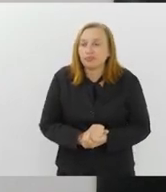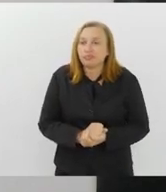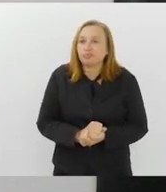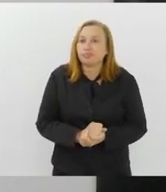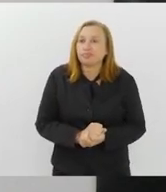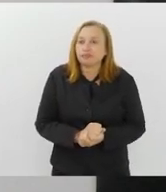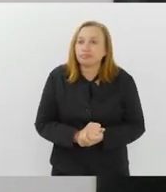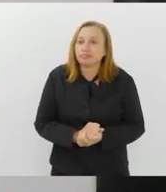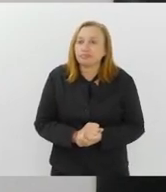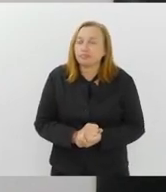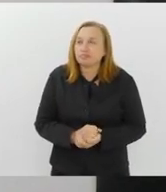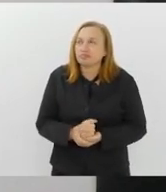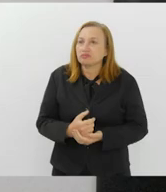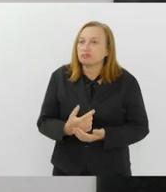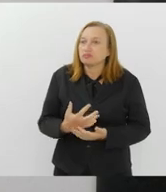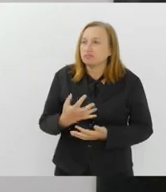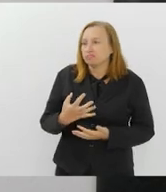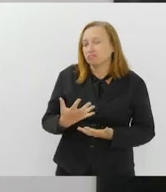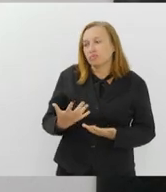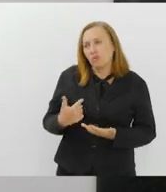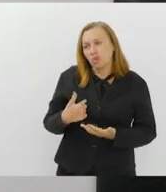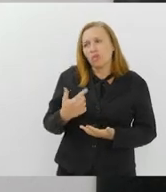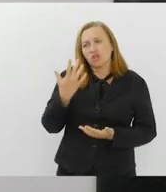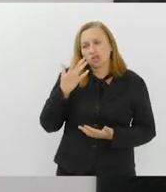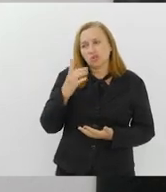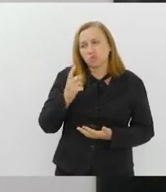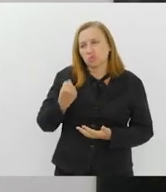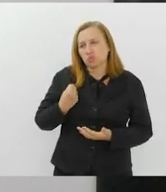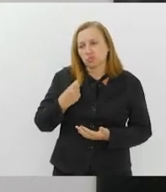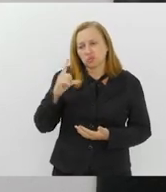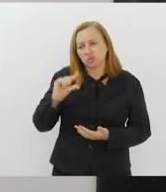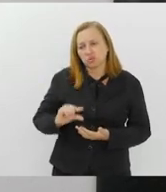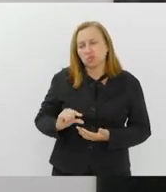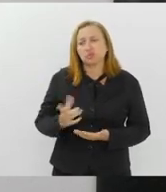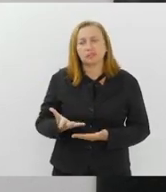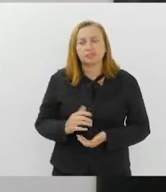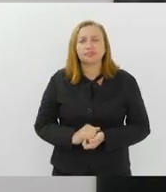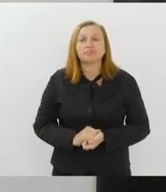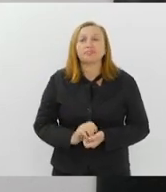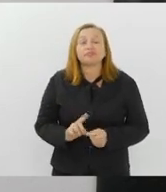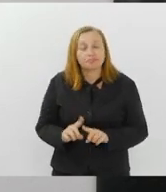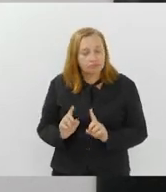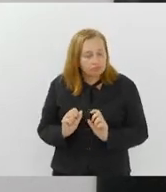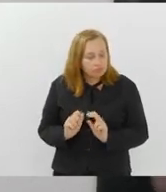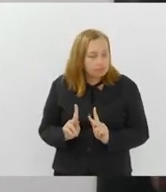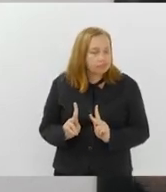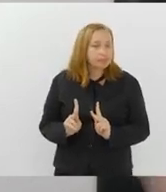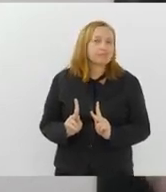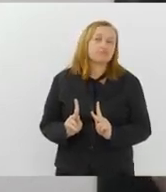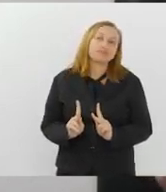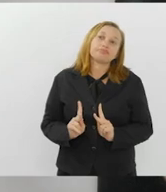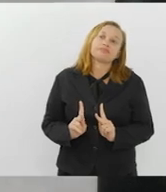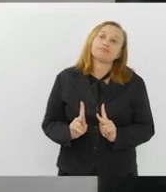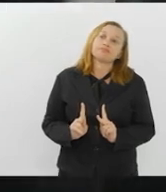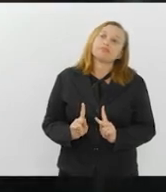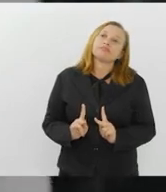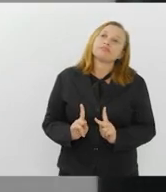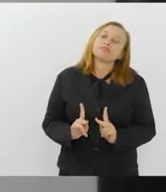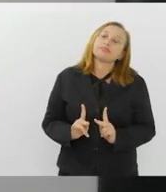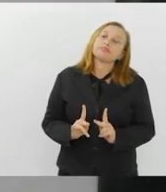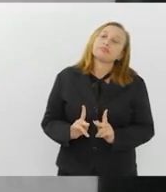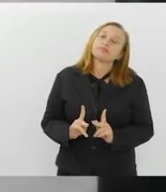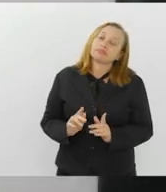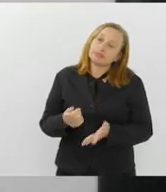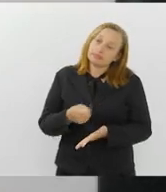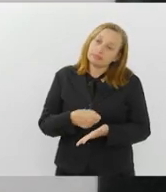essa minha perplexidade, porque eu achei o número muito abaixo. Né? Mas, ok, tá aqui escrito no documento, queria confirmar com o senhor se